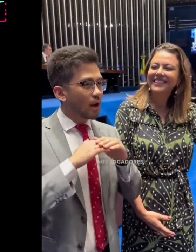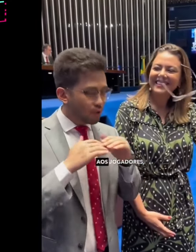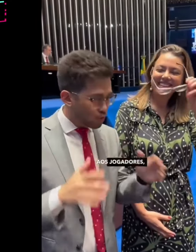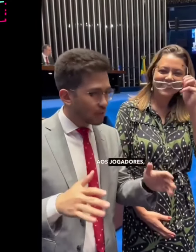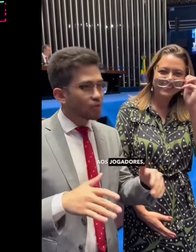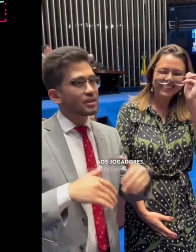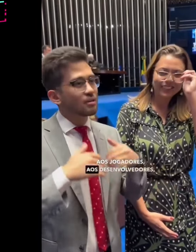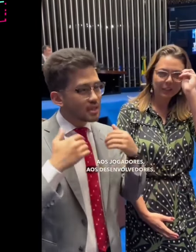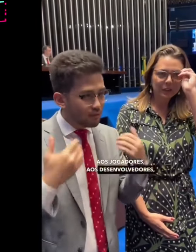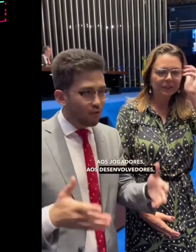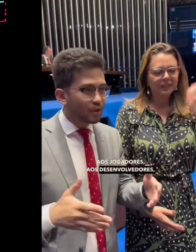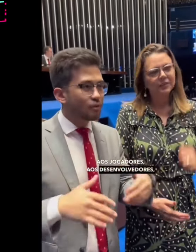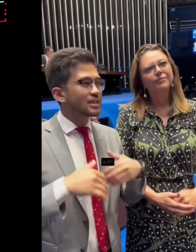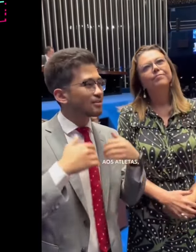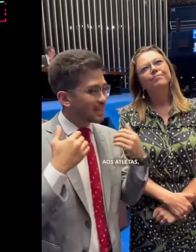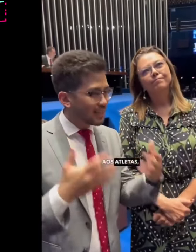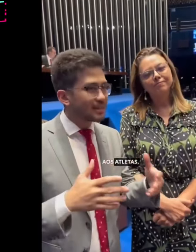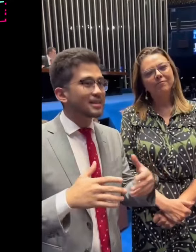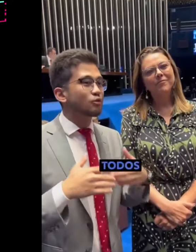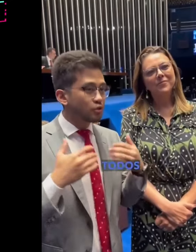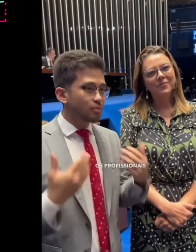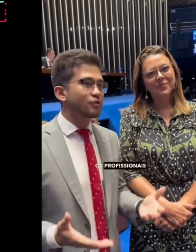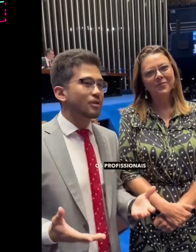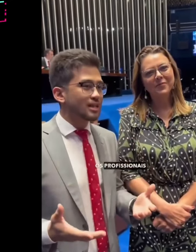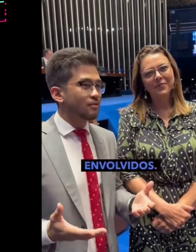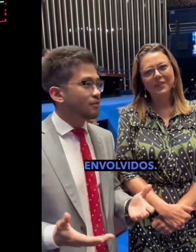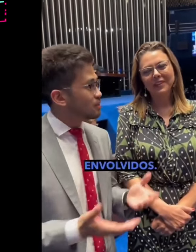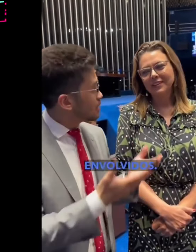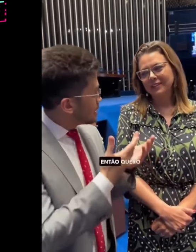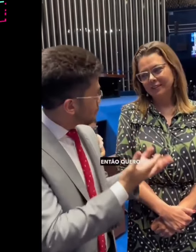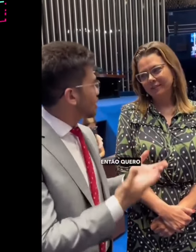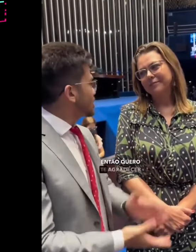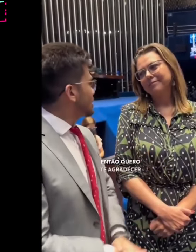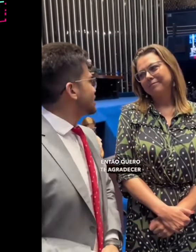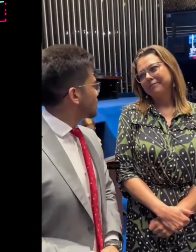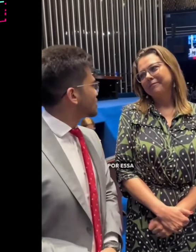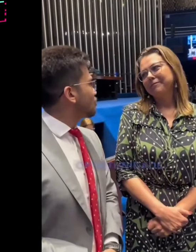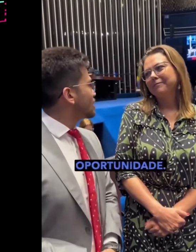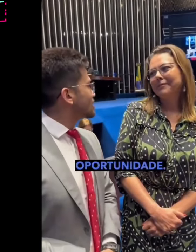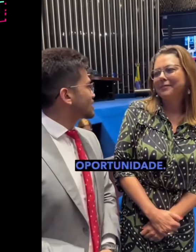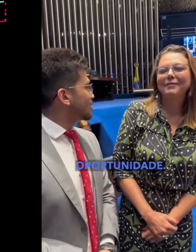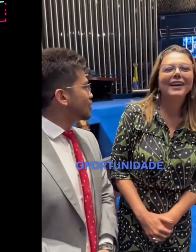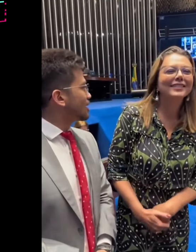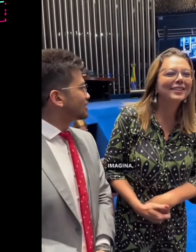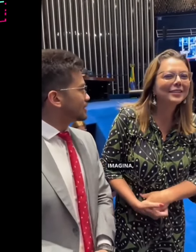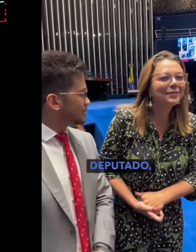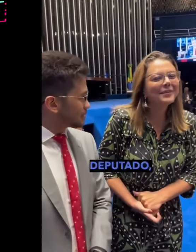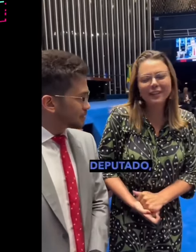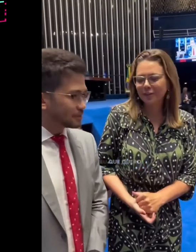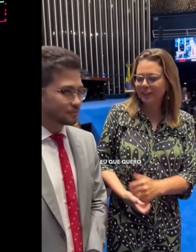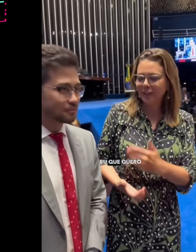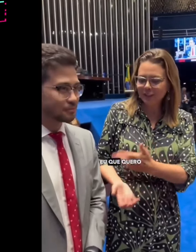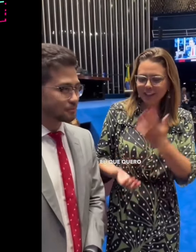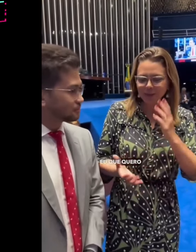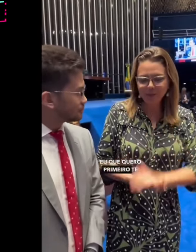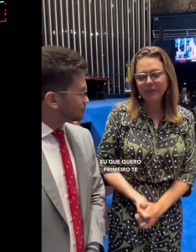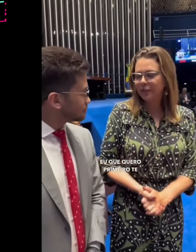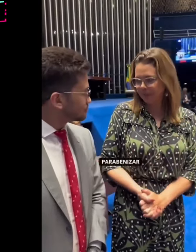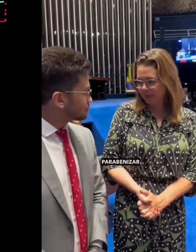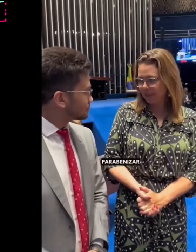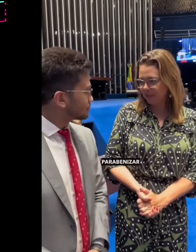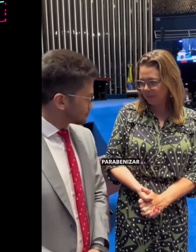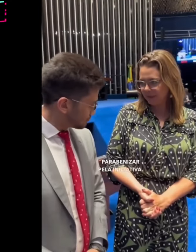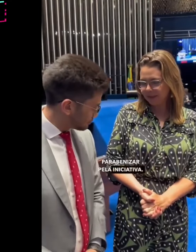atendendo aos jogadores Aos desenvolvedores aos atletas a todos os profissionais envolvidos então quero te agradecer ess conqu imagina Deputado Eu que quero